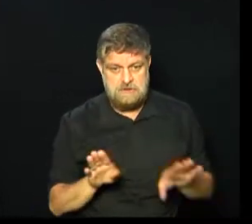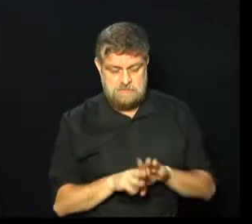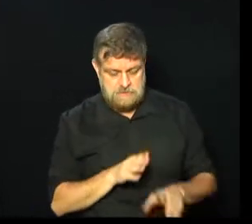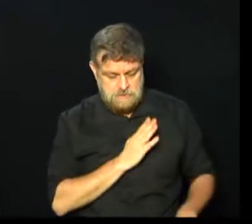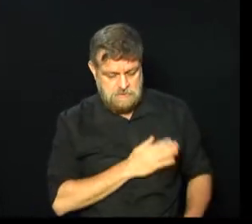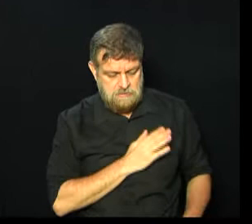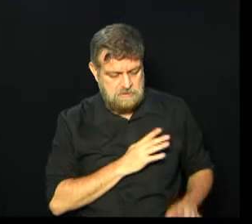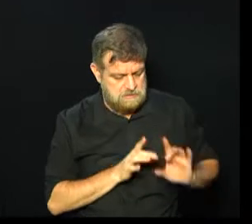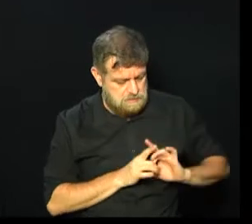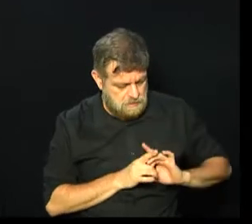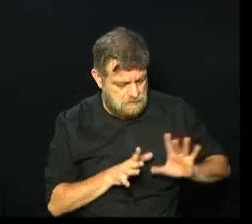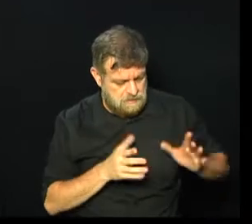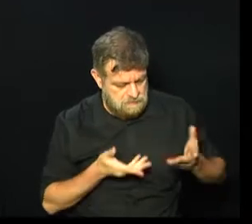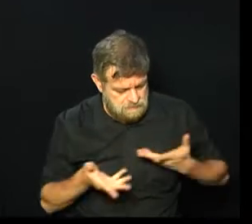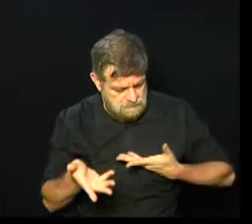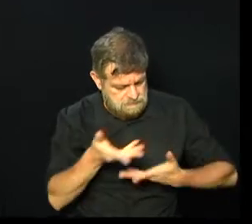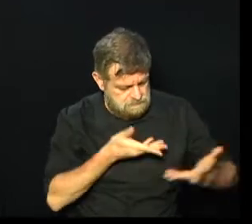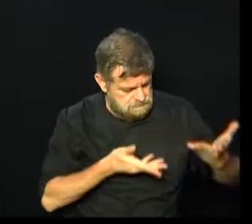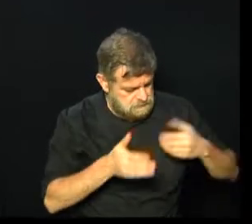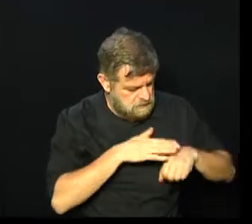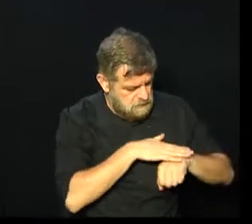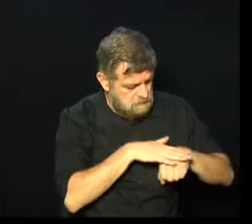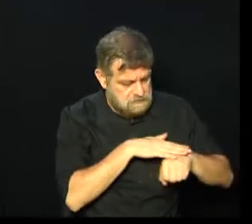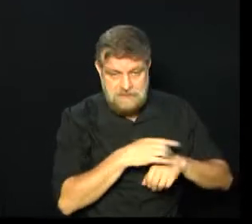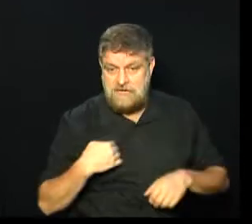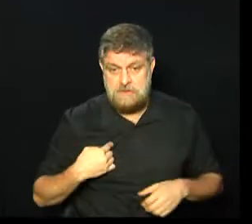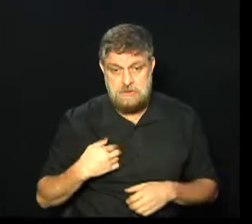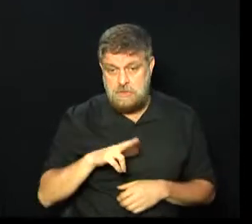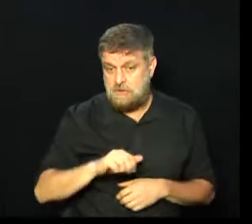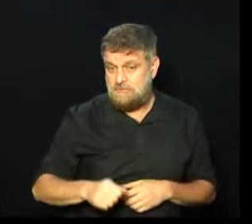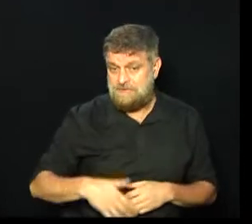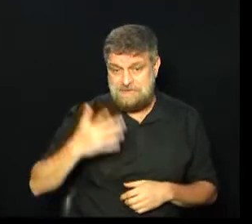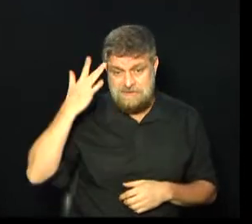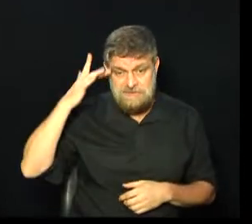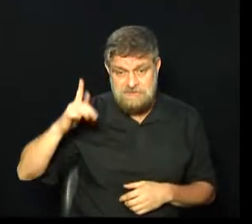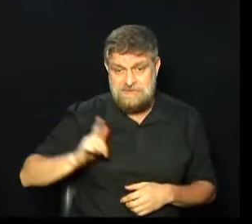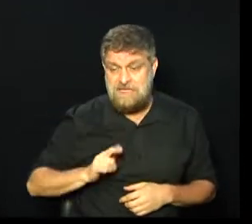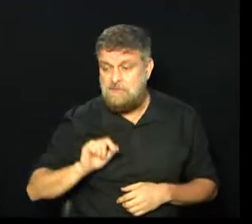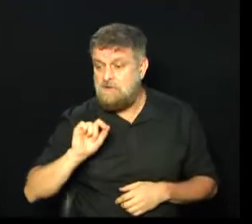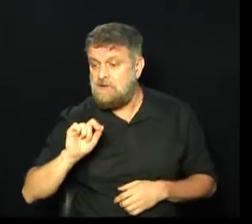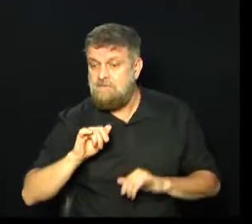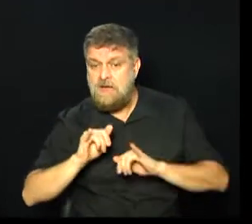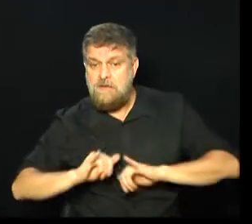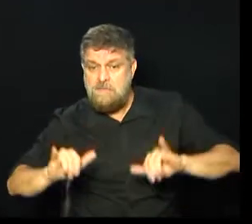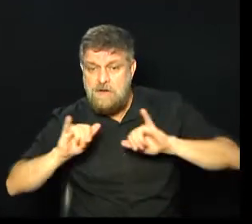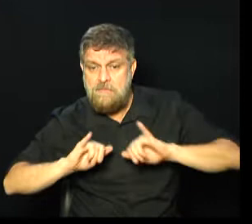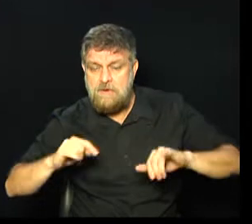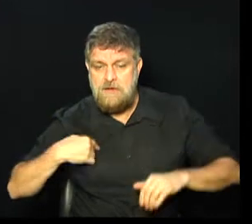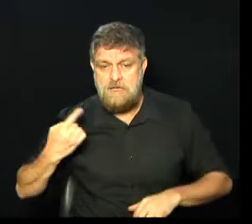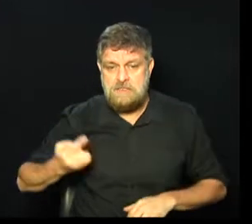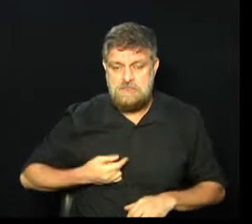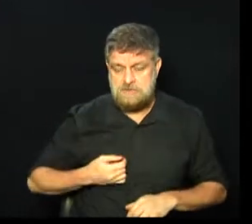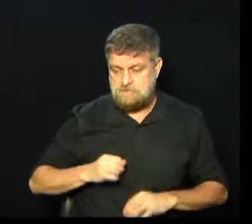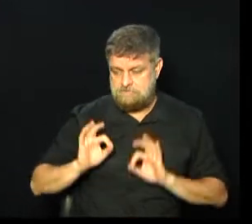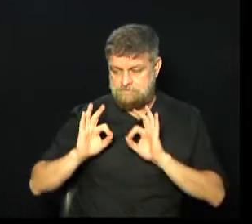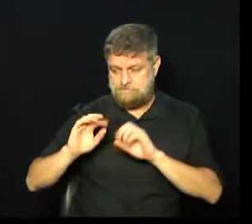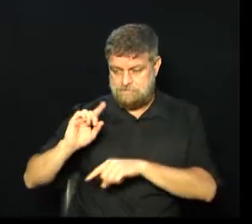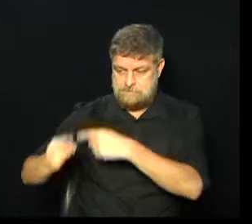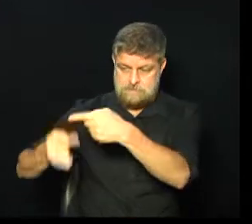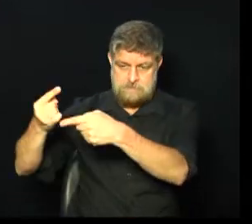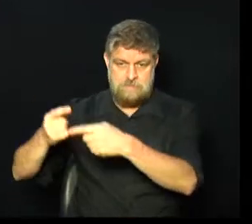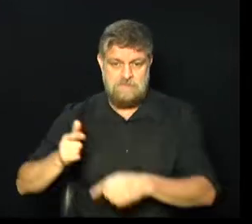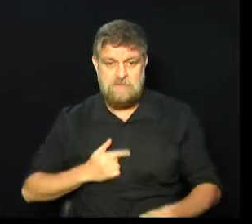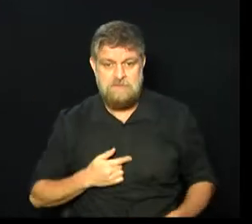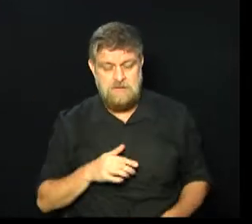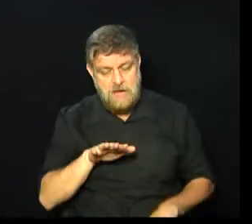para conversar com vocês. A gente nunca sabe qual é o resultado final de cada ação. Às vezes a gente faz coisas que dão muito certo, às